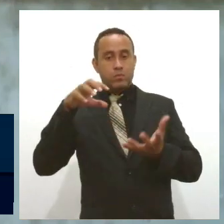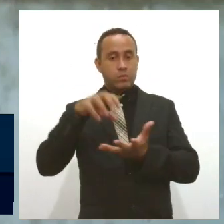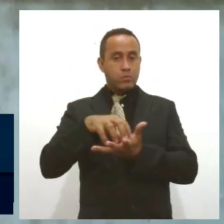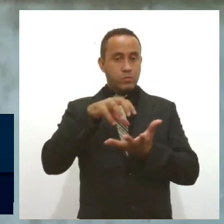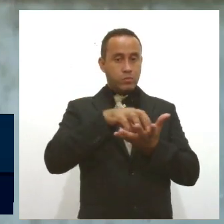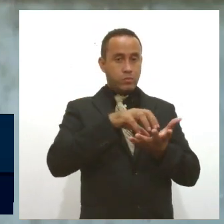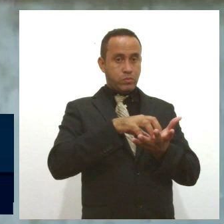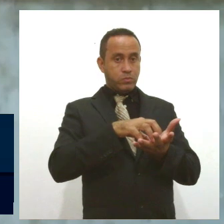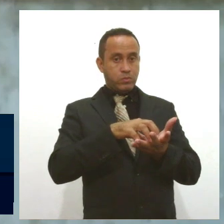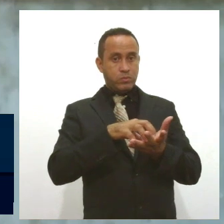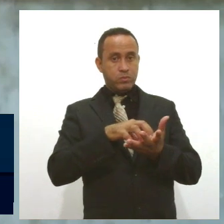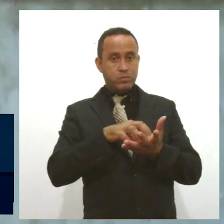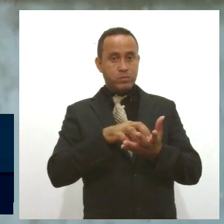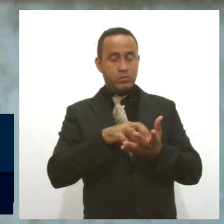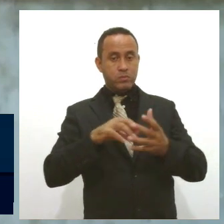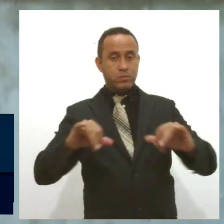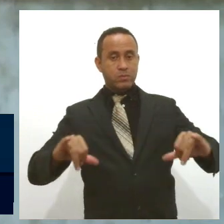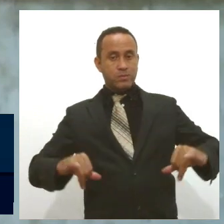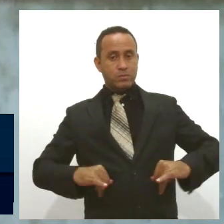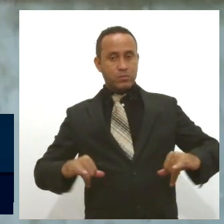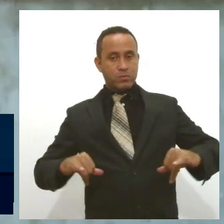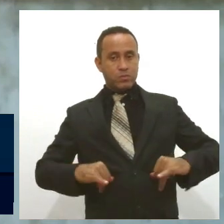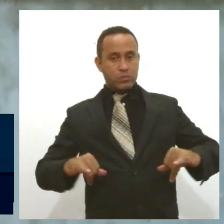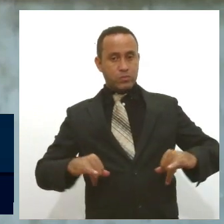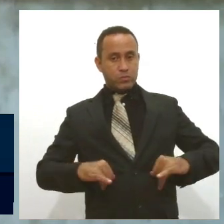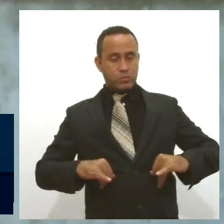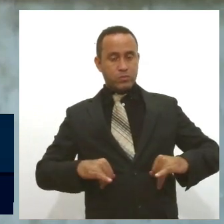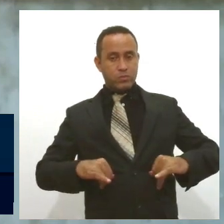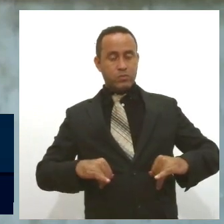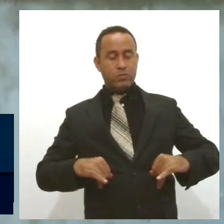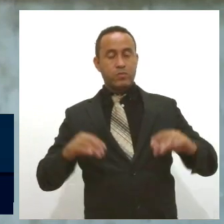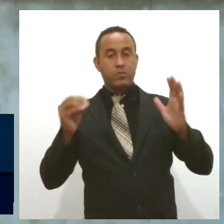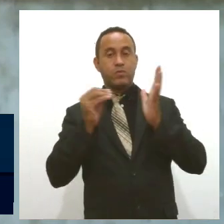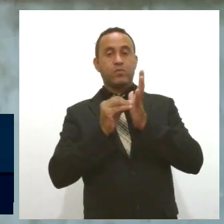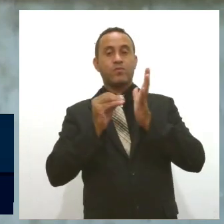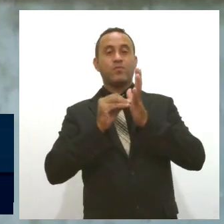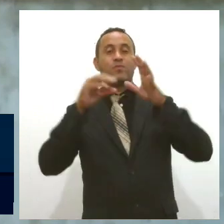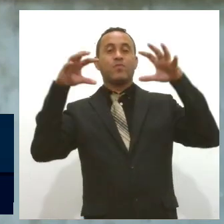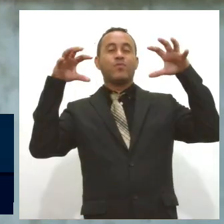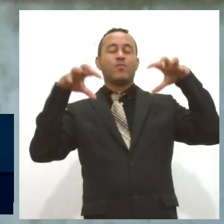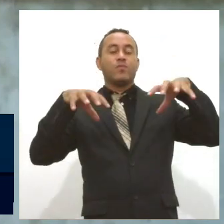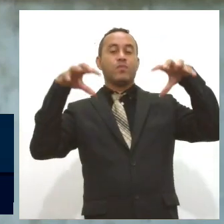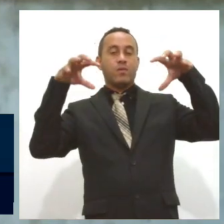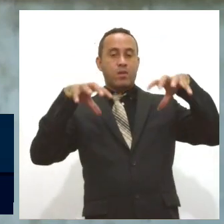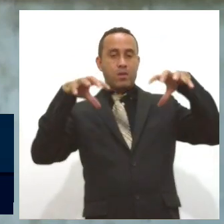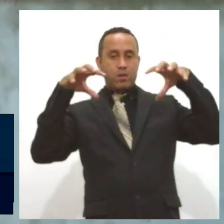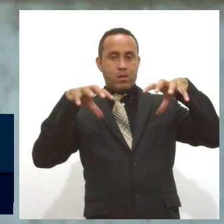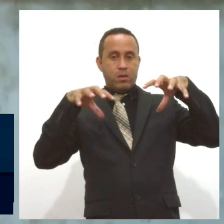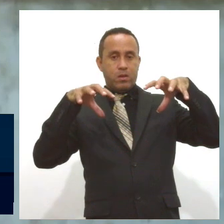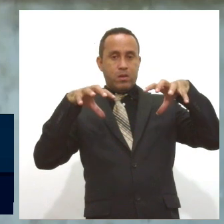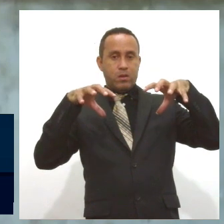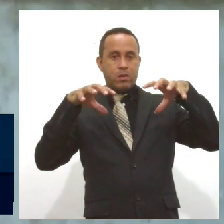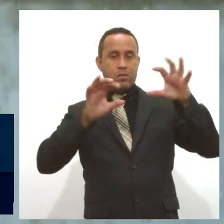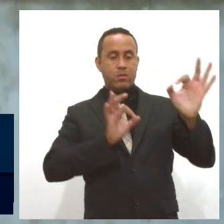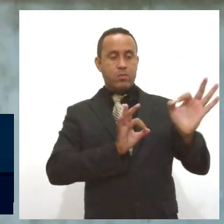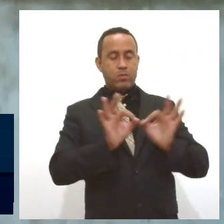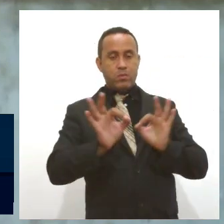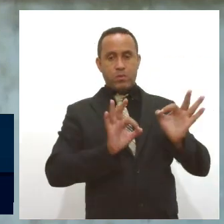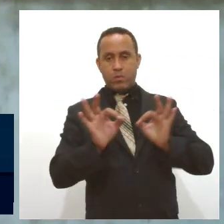bem, que também sofre com uma estiagem mais prolongada, porque quando elas foram projetadas, não